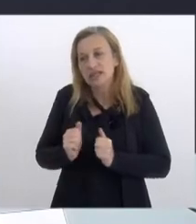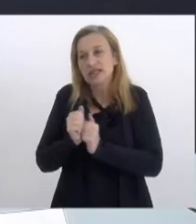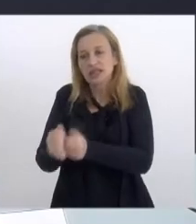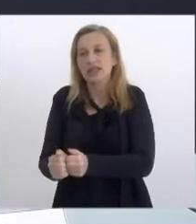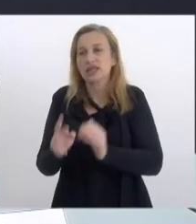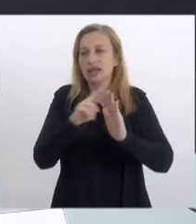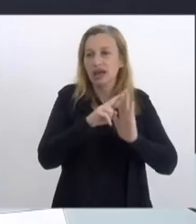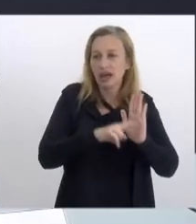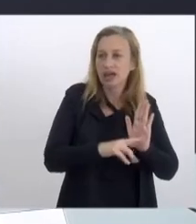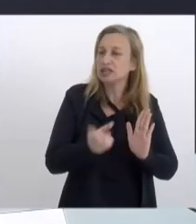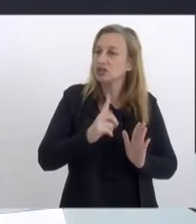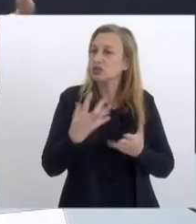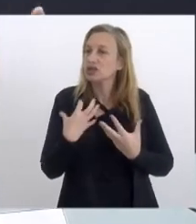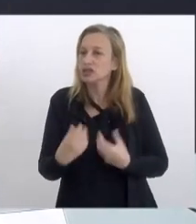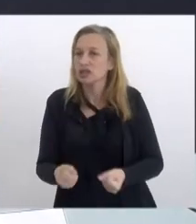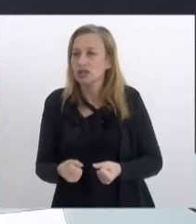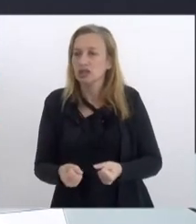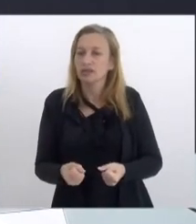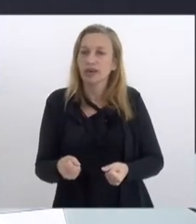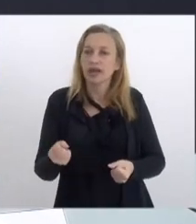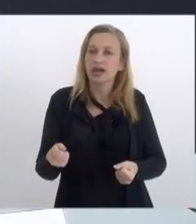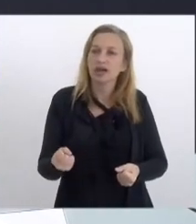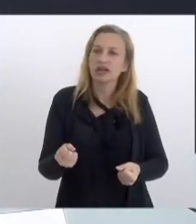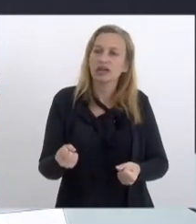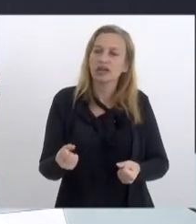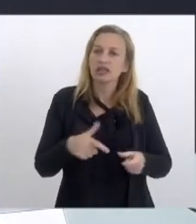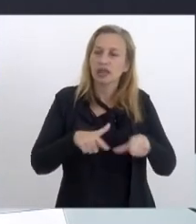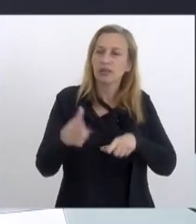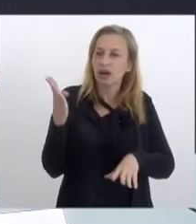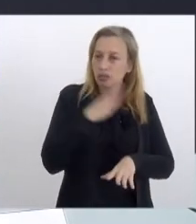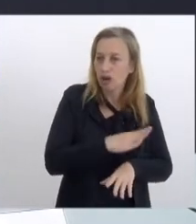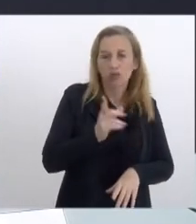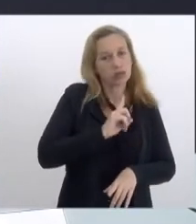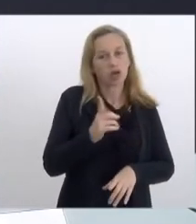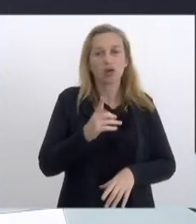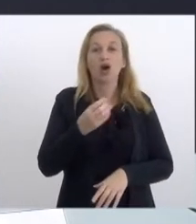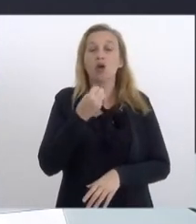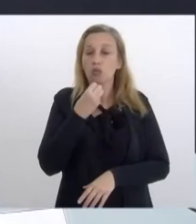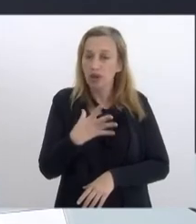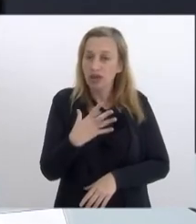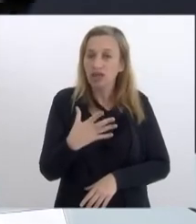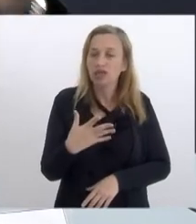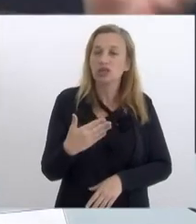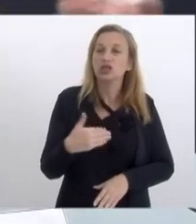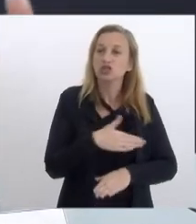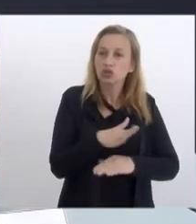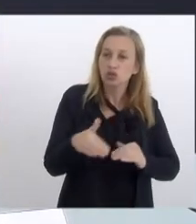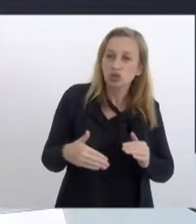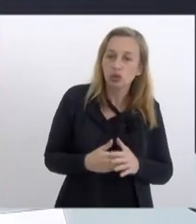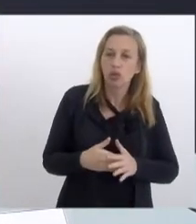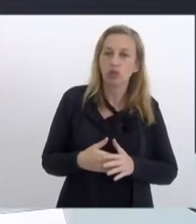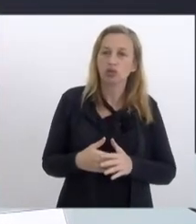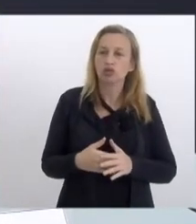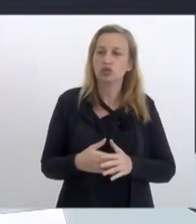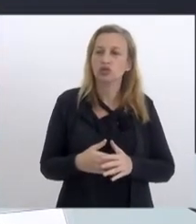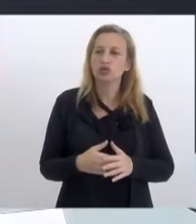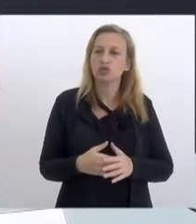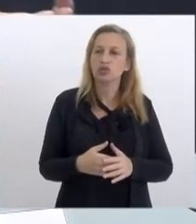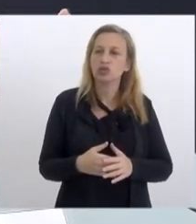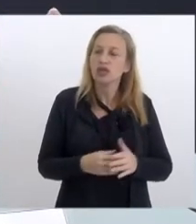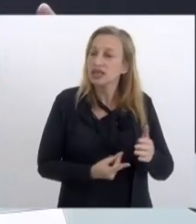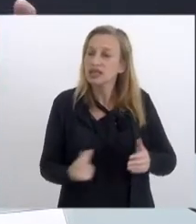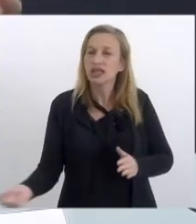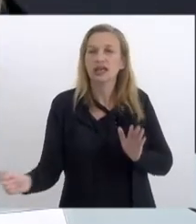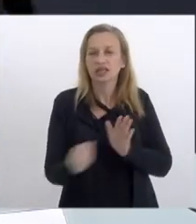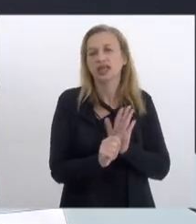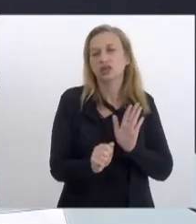Nós não acolhemos para dar maus tratos. Sim, é o bem do cidadão que busca a sua recuperação, que está